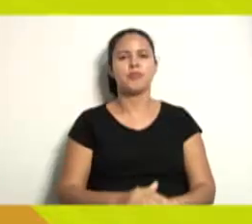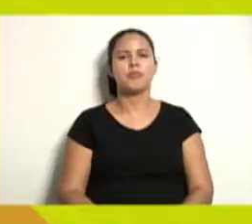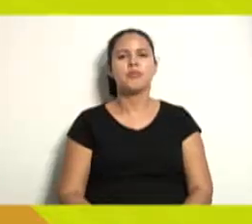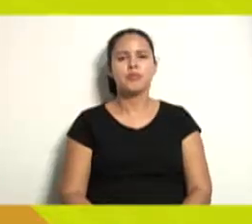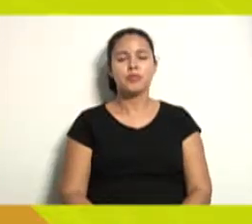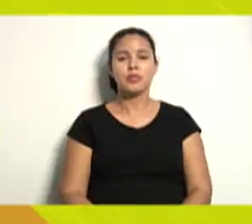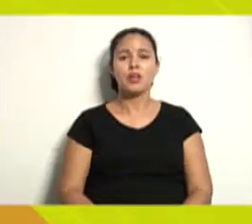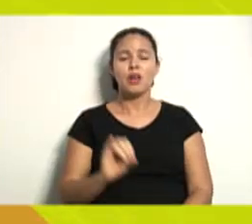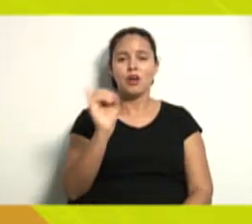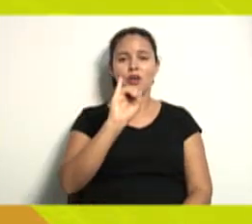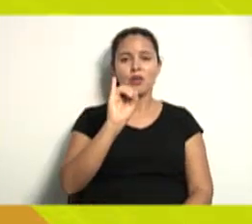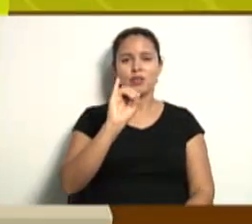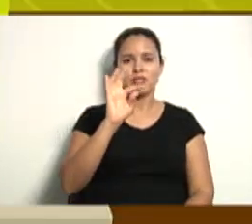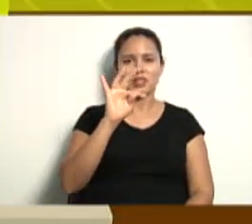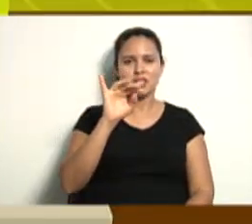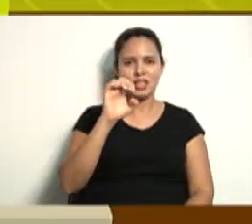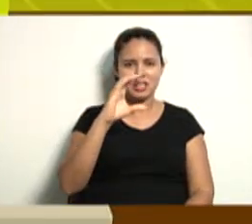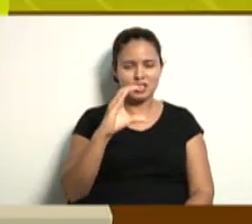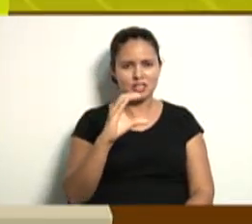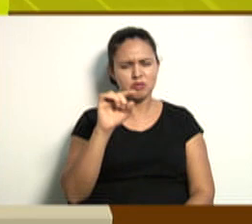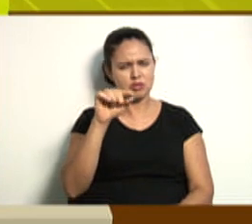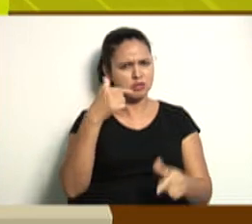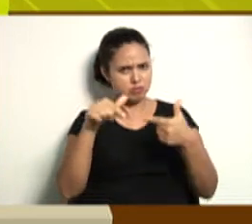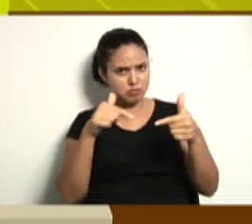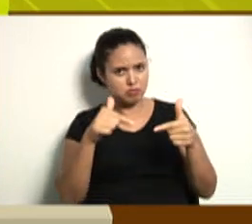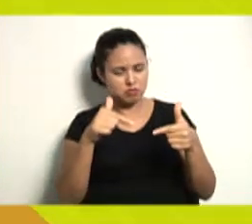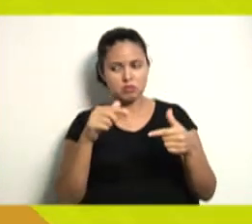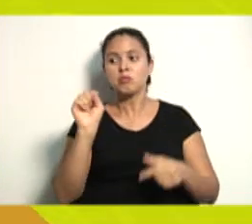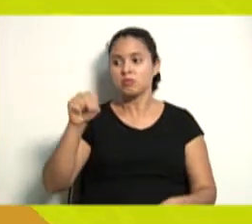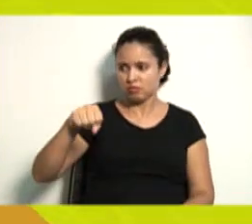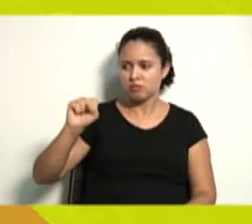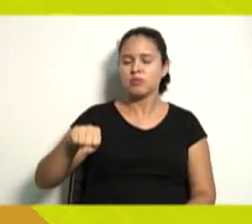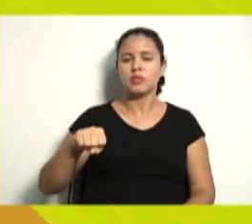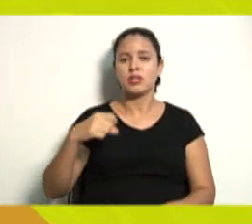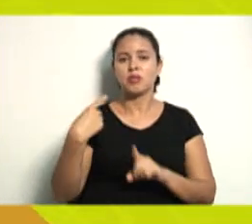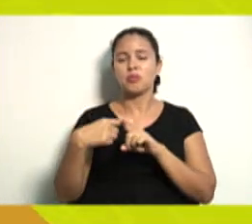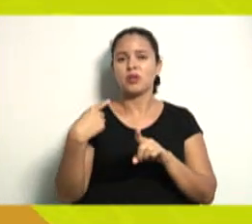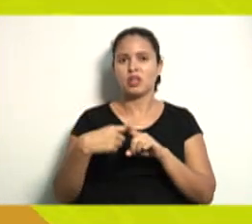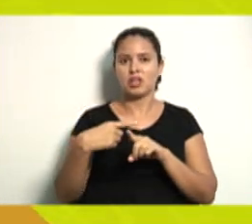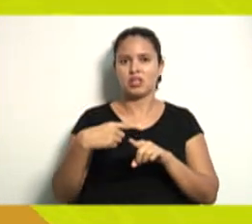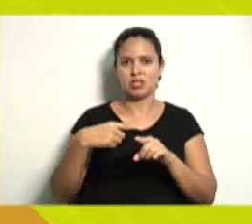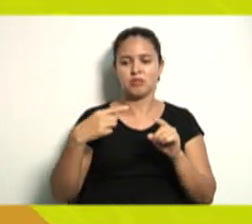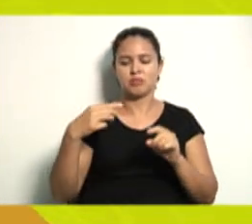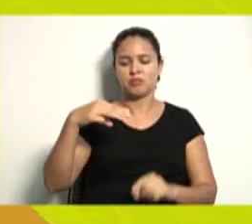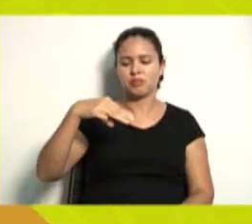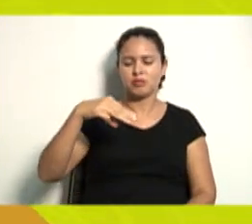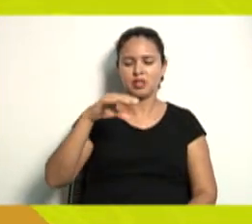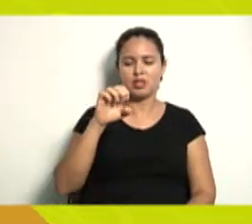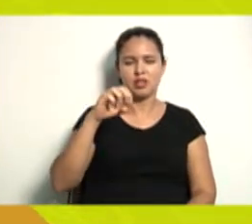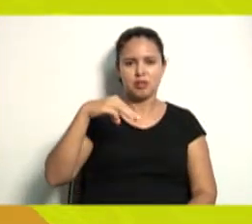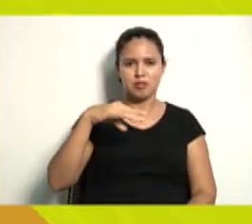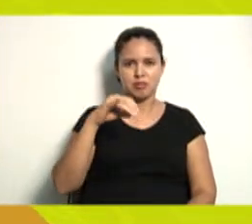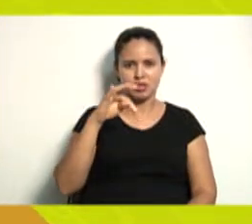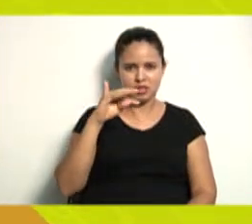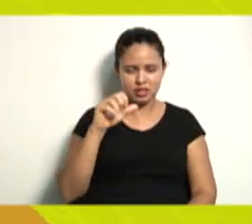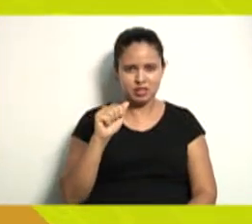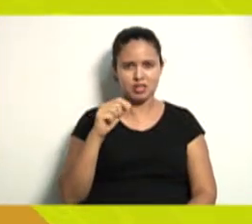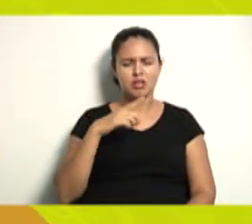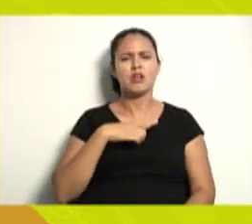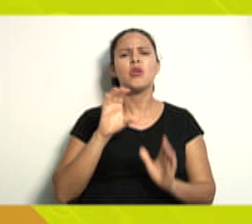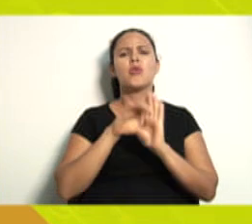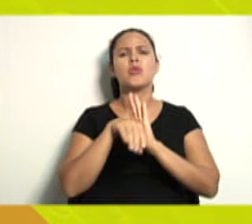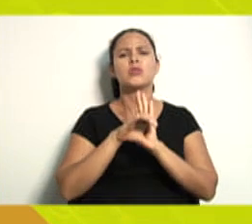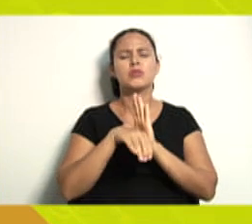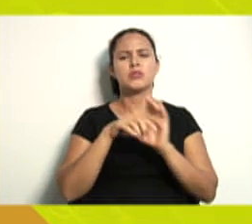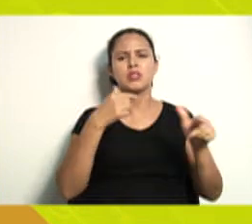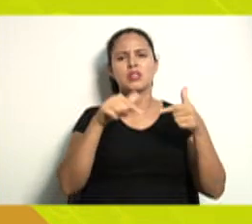Ei, Tec, você trabalha? Trabalho sim, mas por quê? É que a nossa ementa tem tudo a ver com isso. Mas se eu te perguntar o conceito